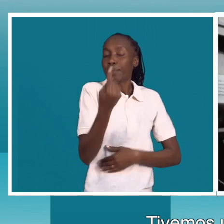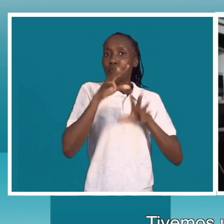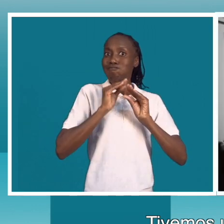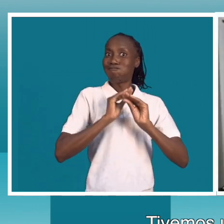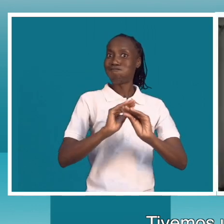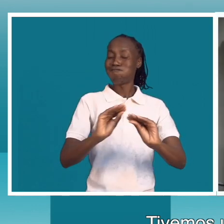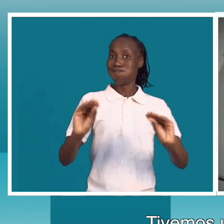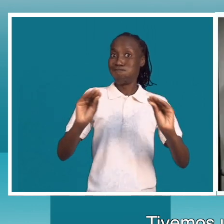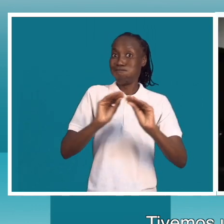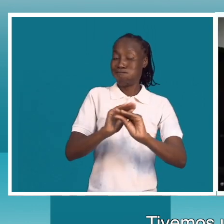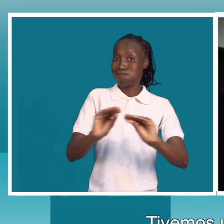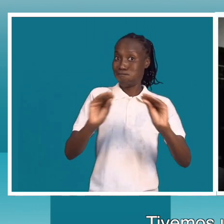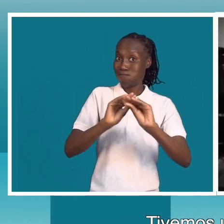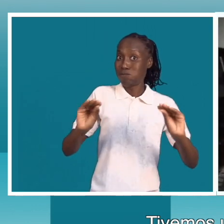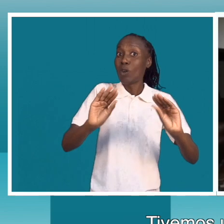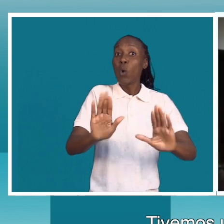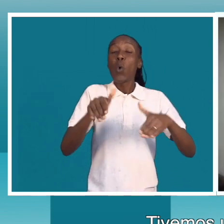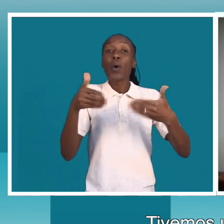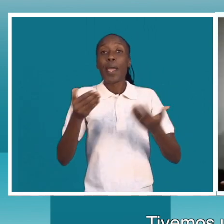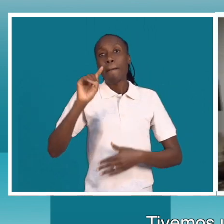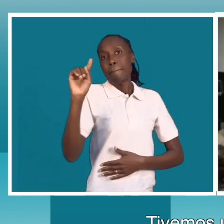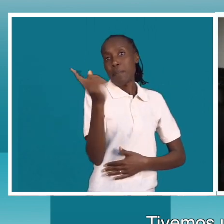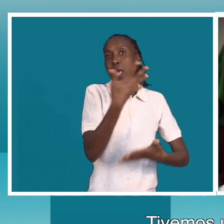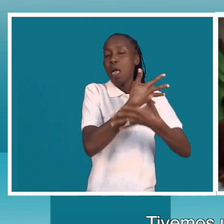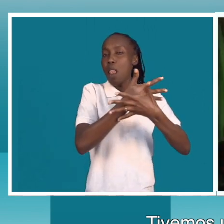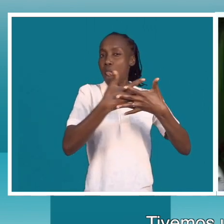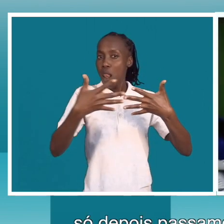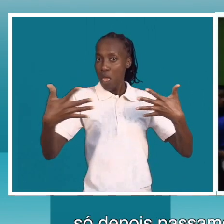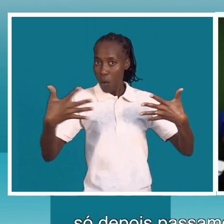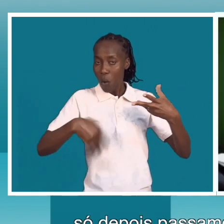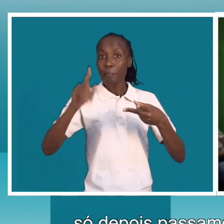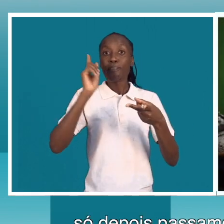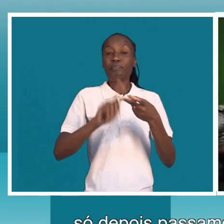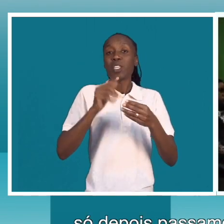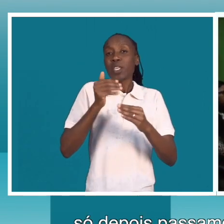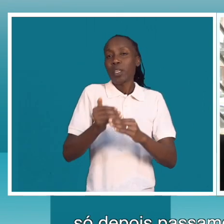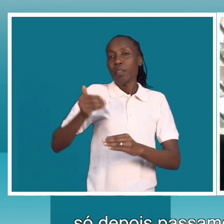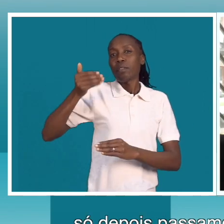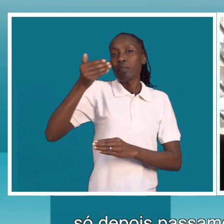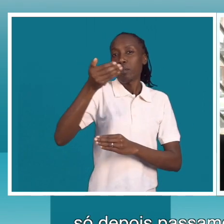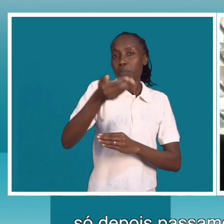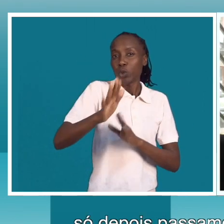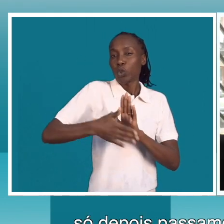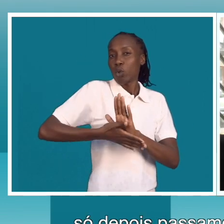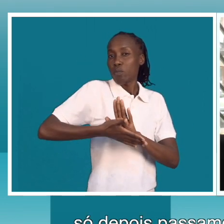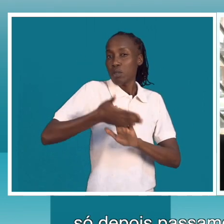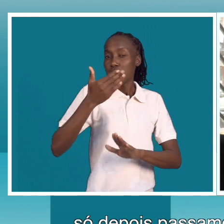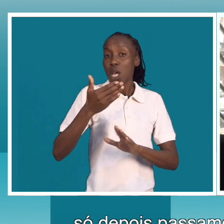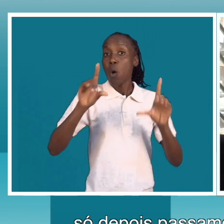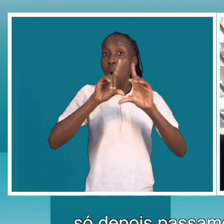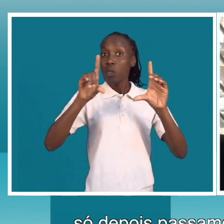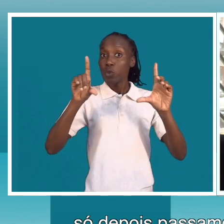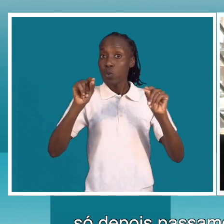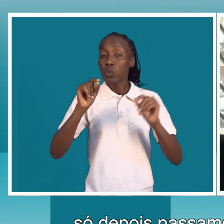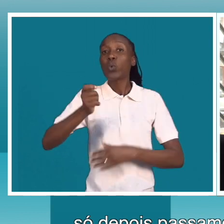primeiro com questões de língua. E só depois passamos para questões de